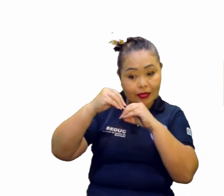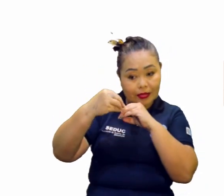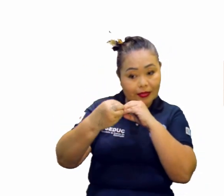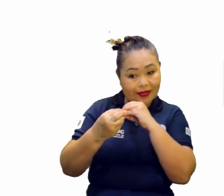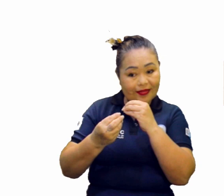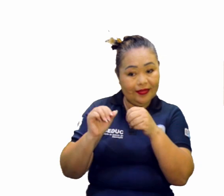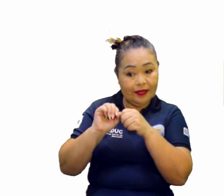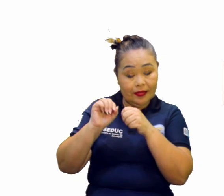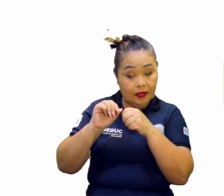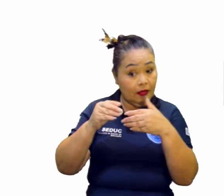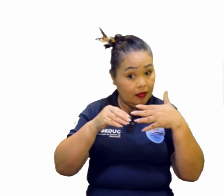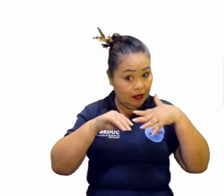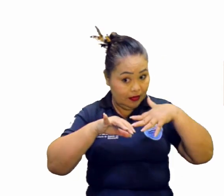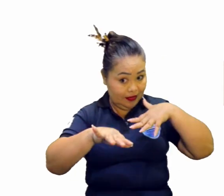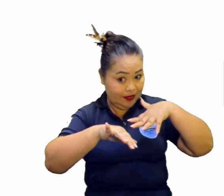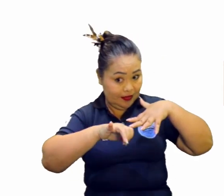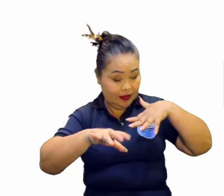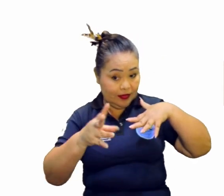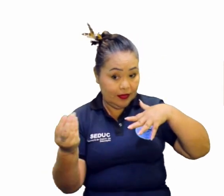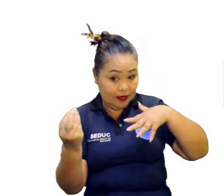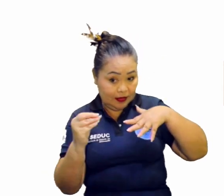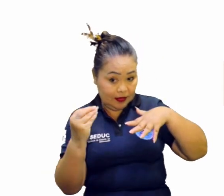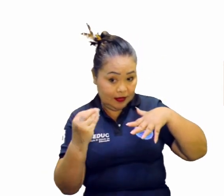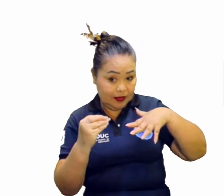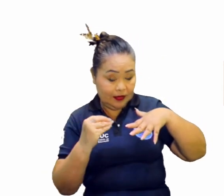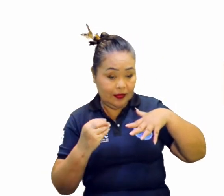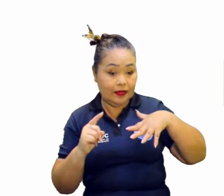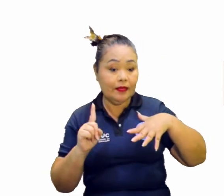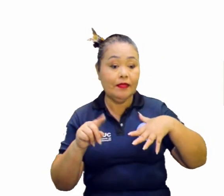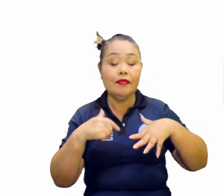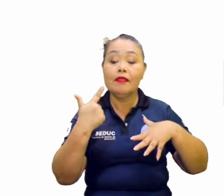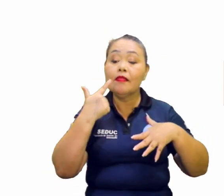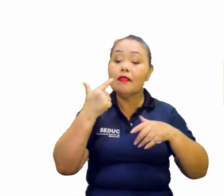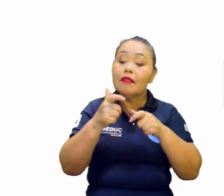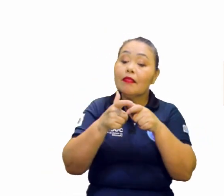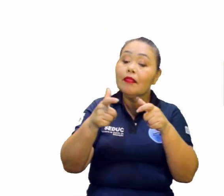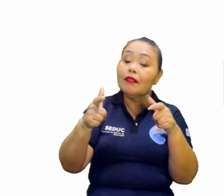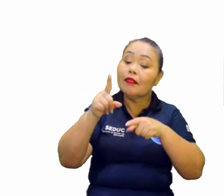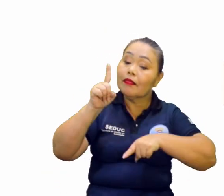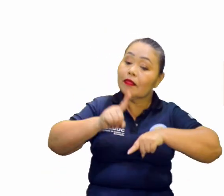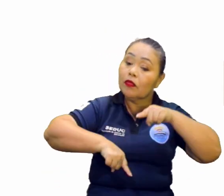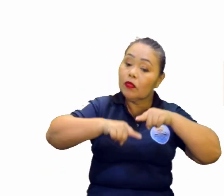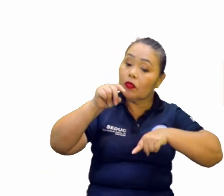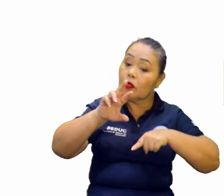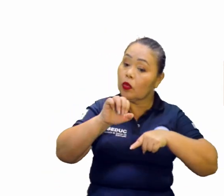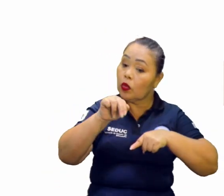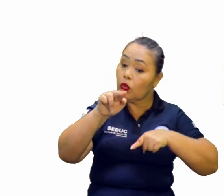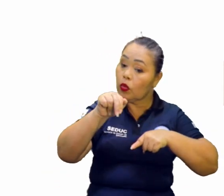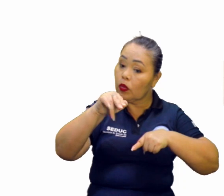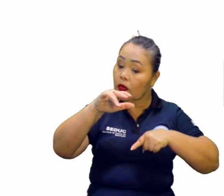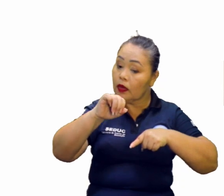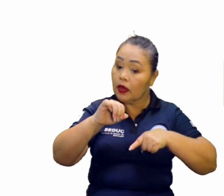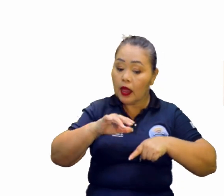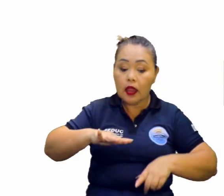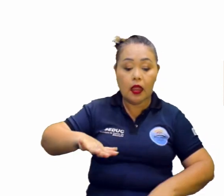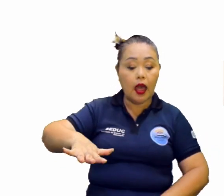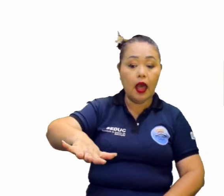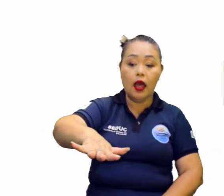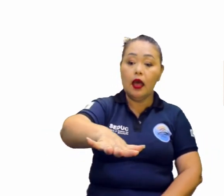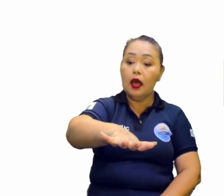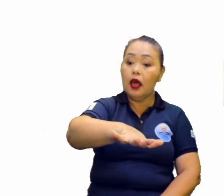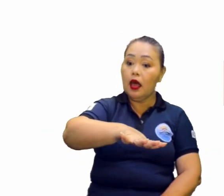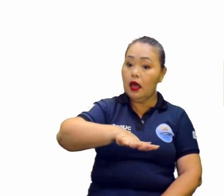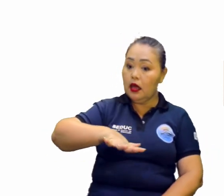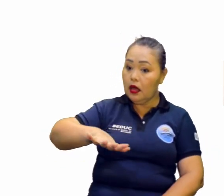fazem essa reposição, e pelo aumento dessa matéria orgânica disponível na área, porque quando você utiliza um próprio